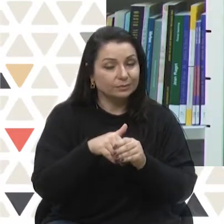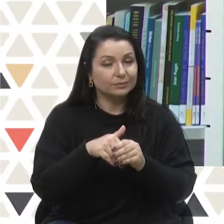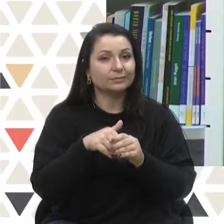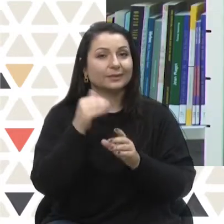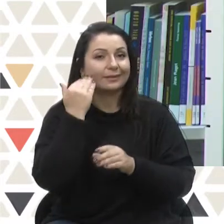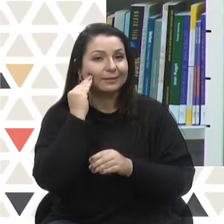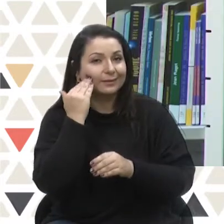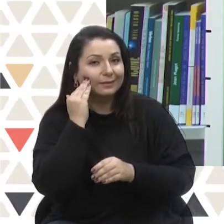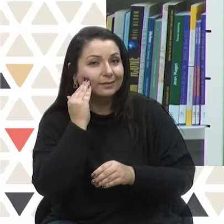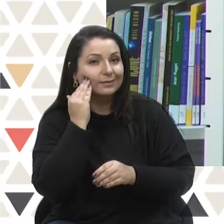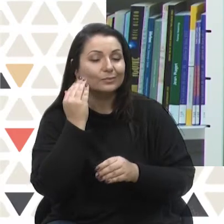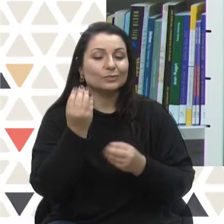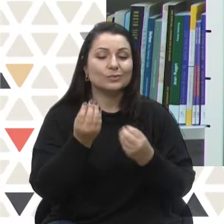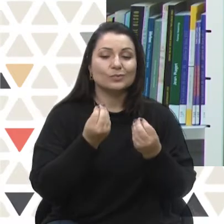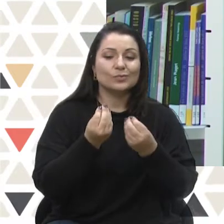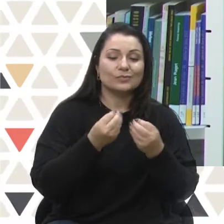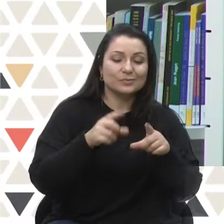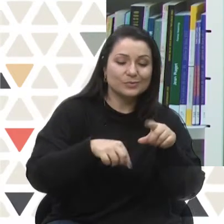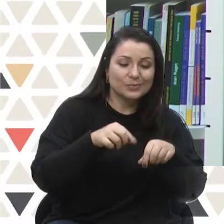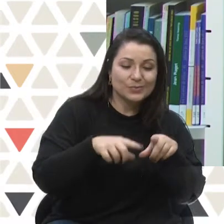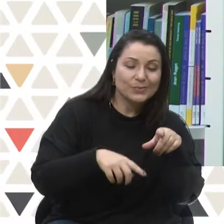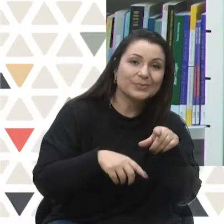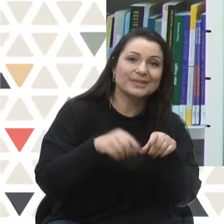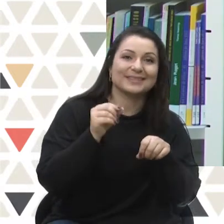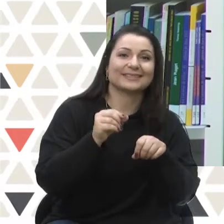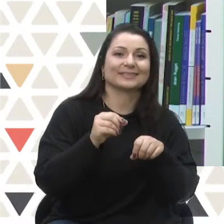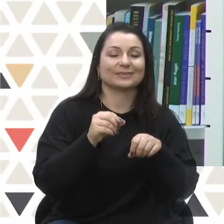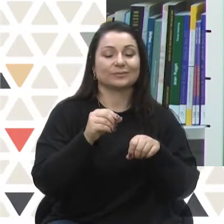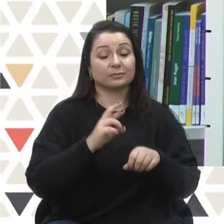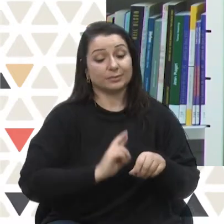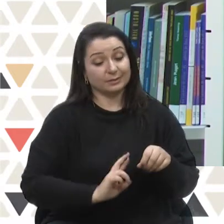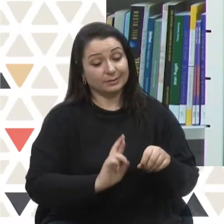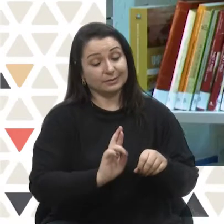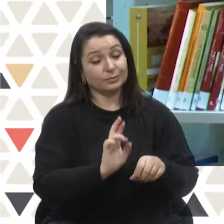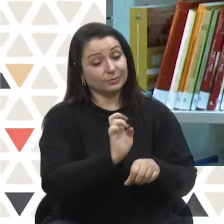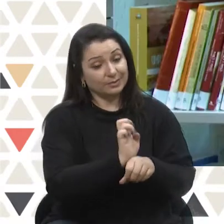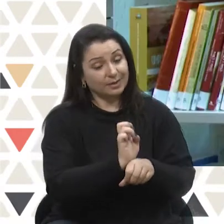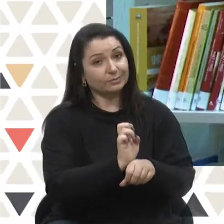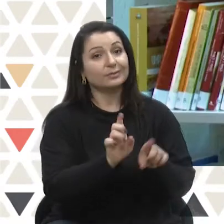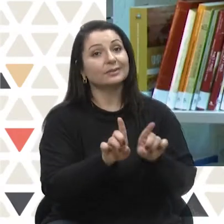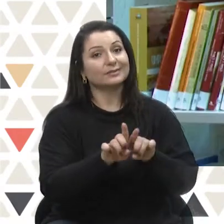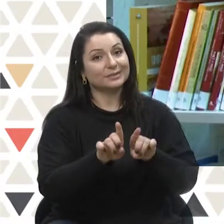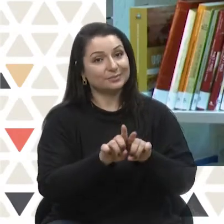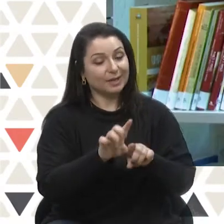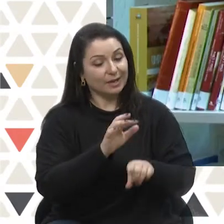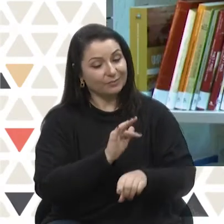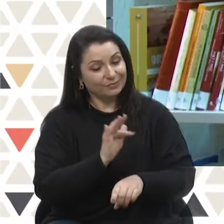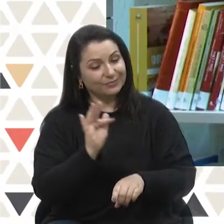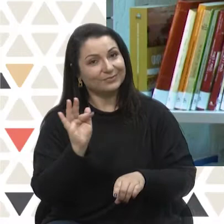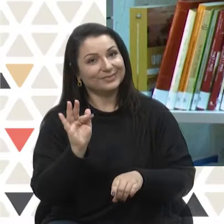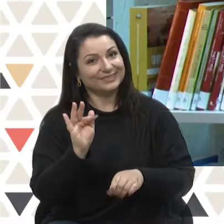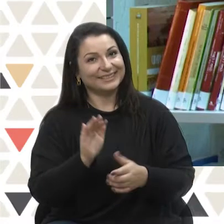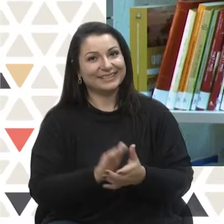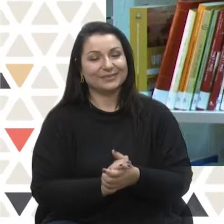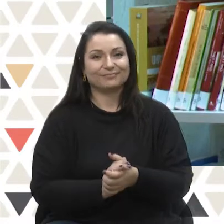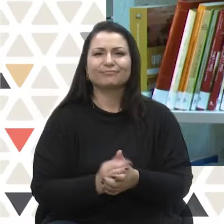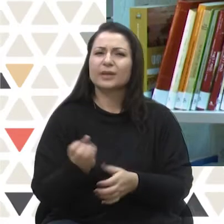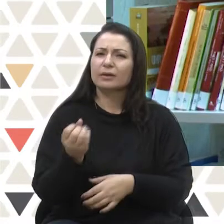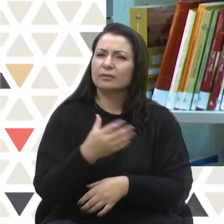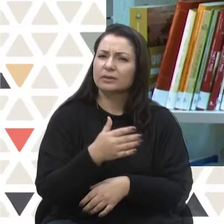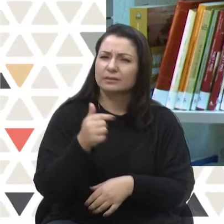importante a participação de todos os eleitores para que possamos escolher nossos representantes tanto em esfera Estadual